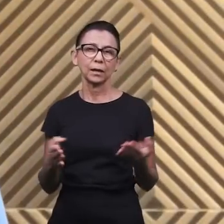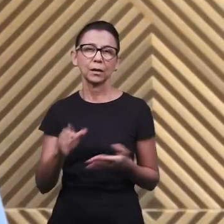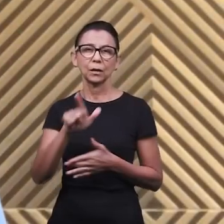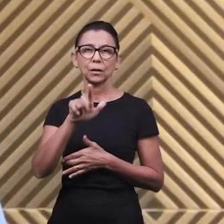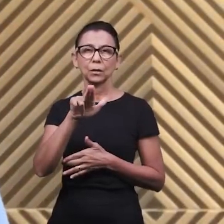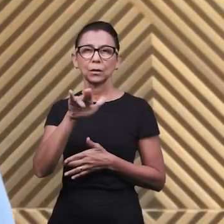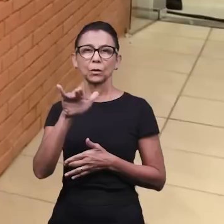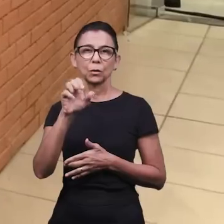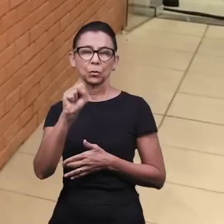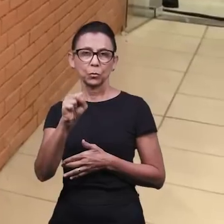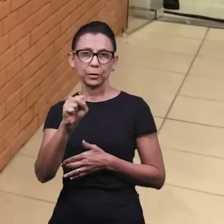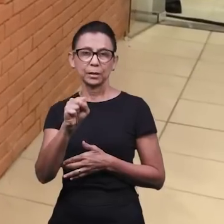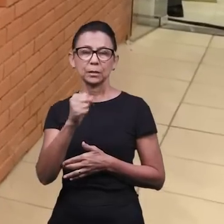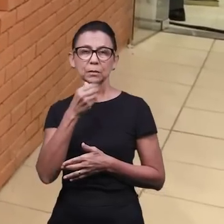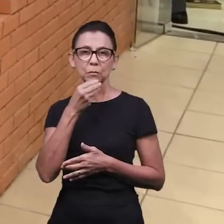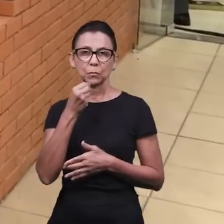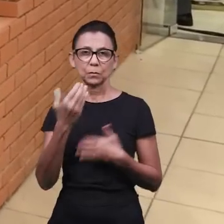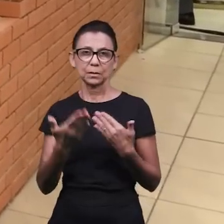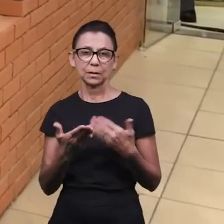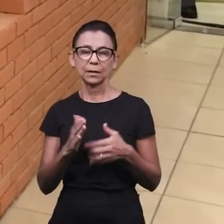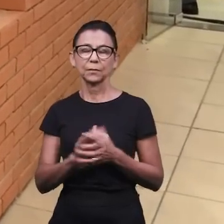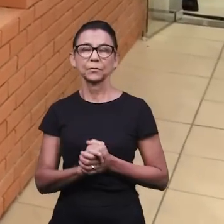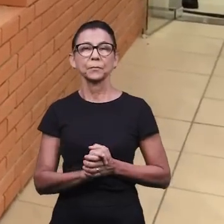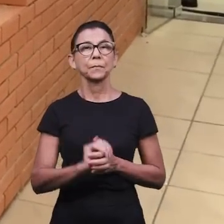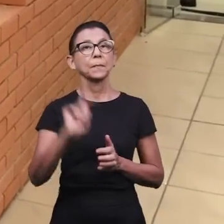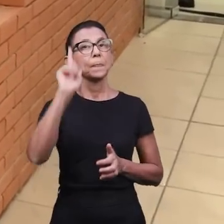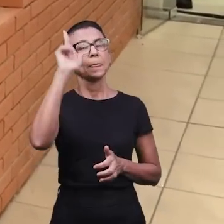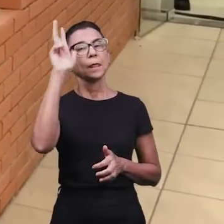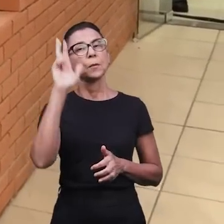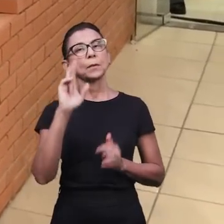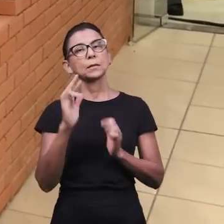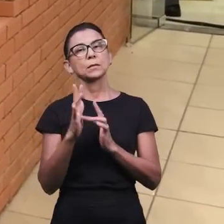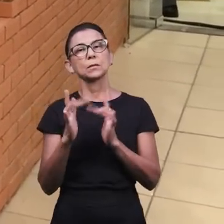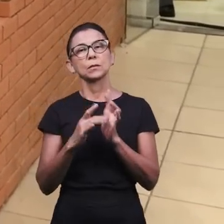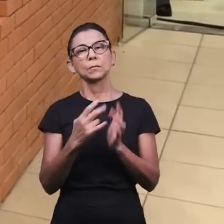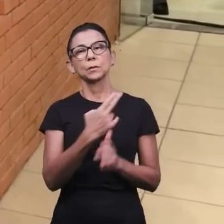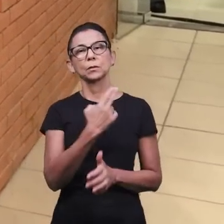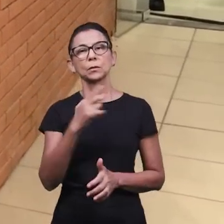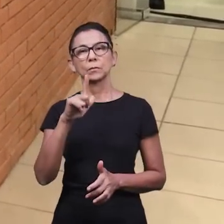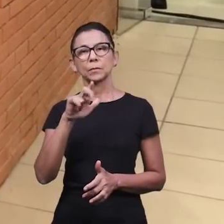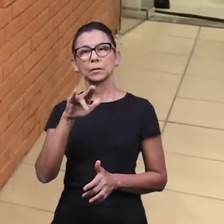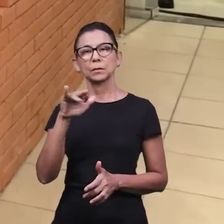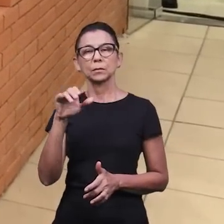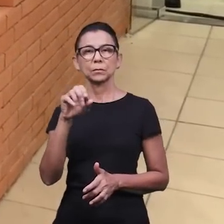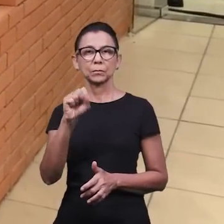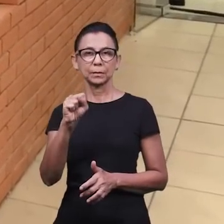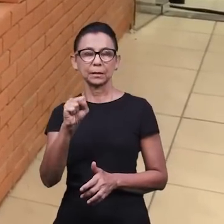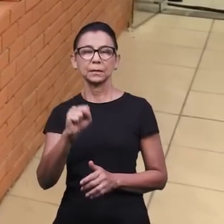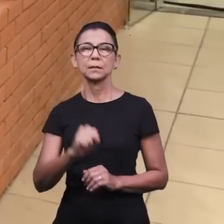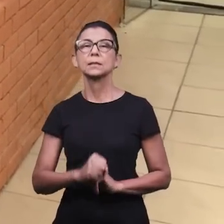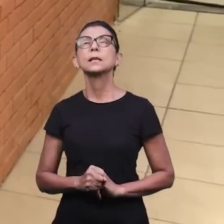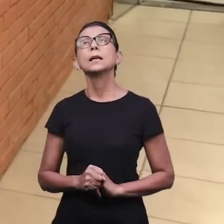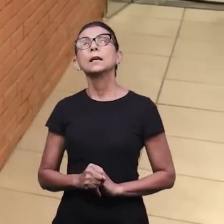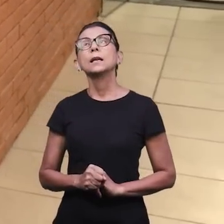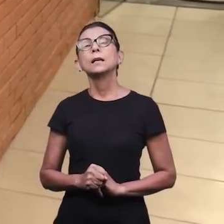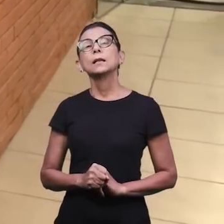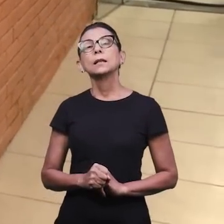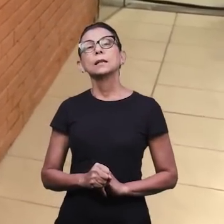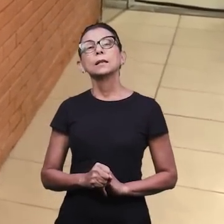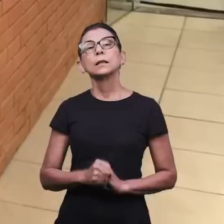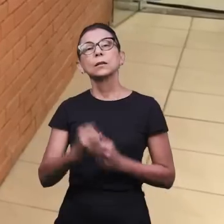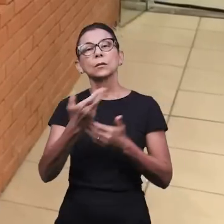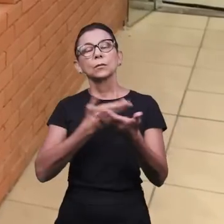Luiz Eleutério. Paz do Senhor, irmãos. Eu sou o Luiz. Eu quero compartilhar com vocês. Eu sou aqui da igreja Zeca